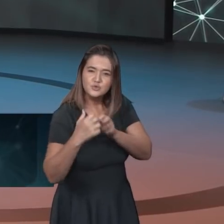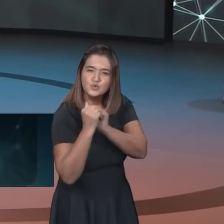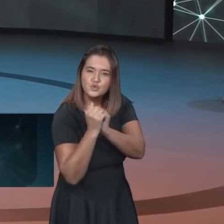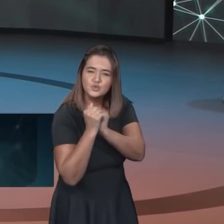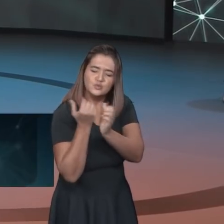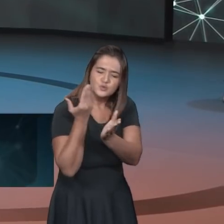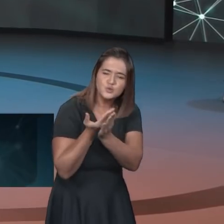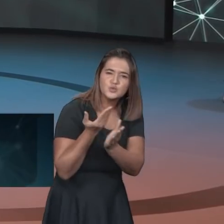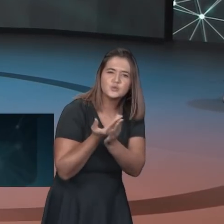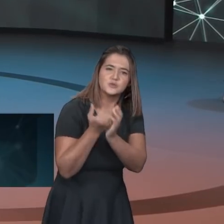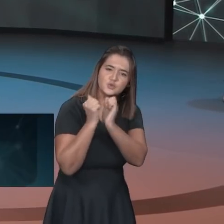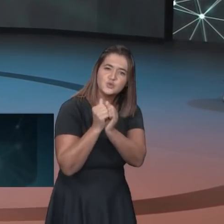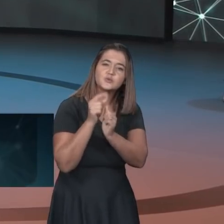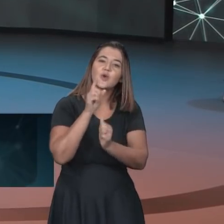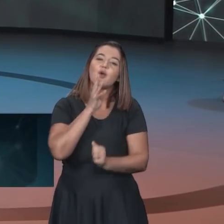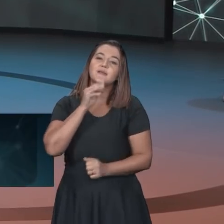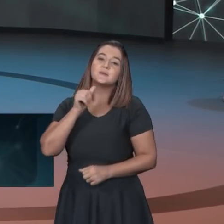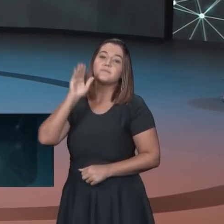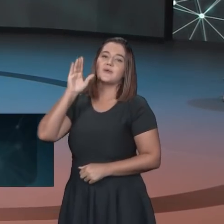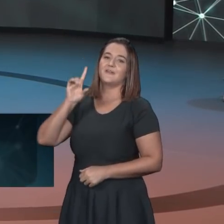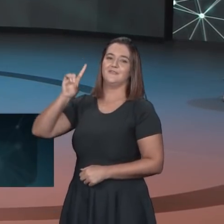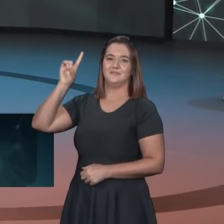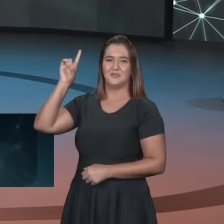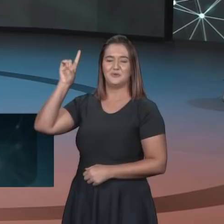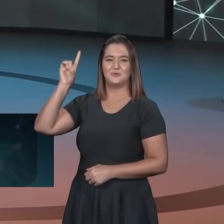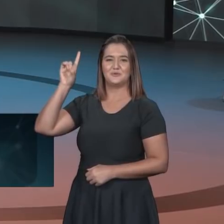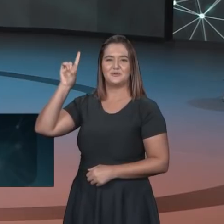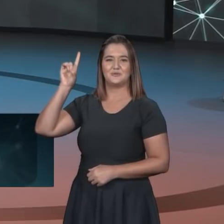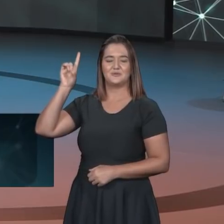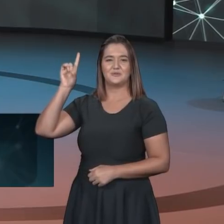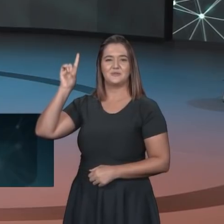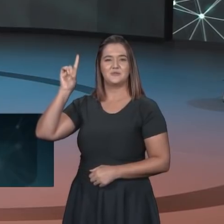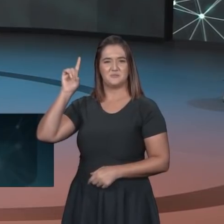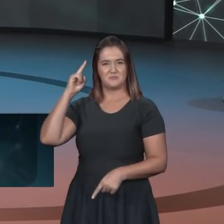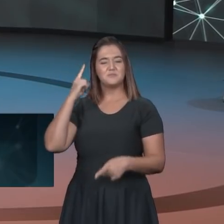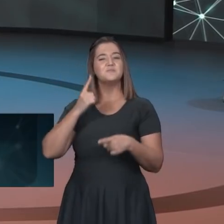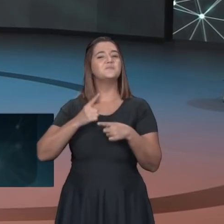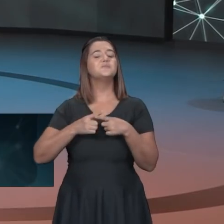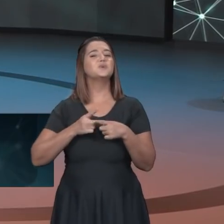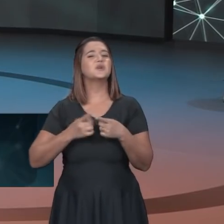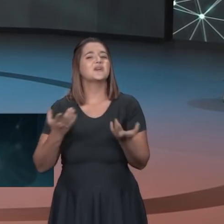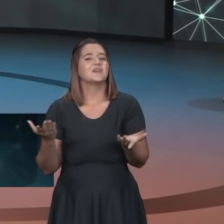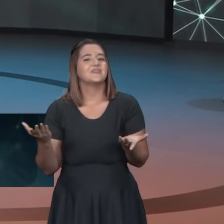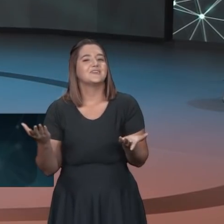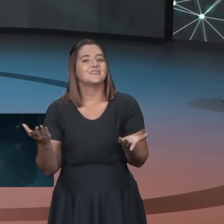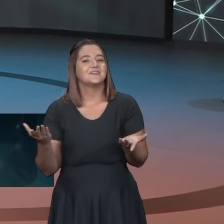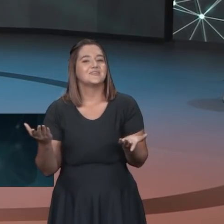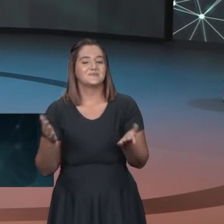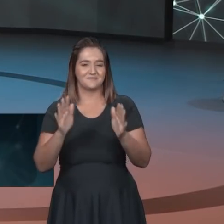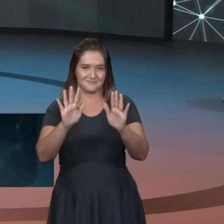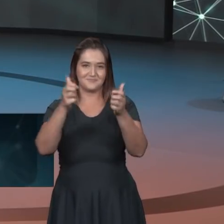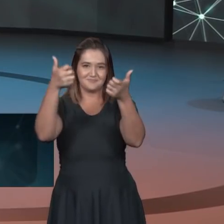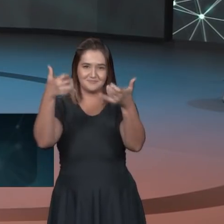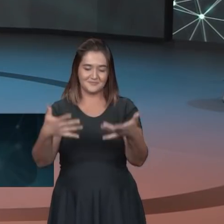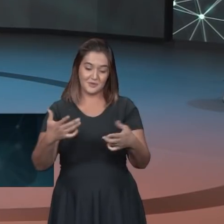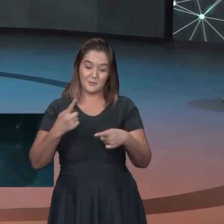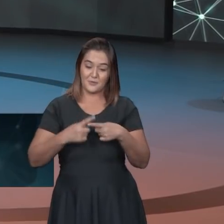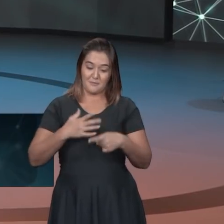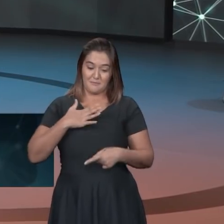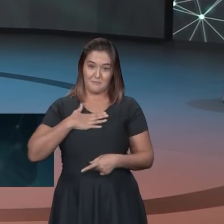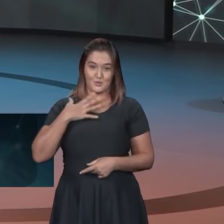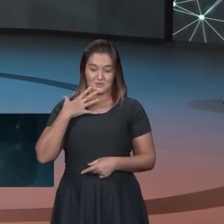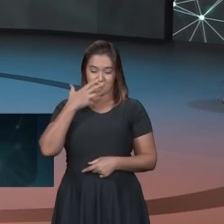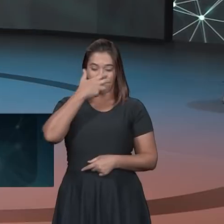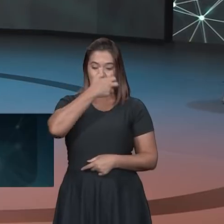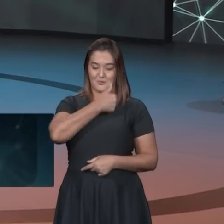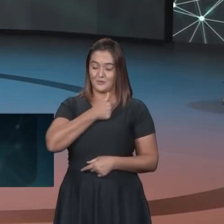abrace esse Salvador. Por que, Rodrigo, está fazendo isso? Porque o meu Salvador me ensinou que o